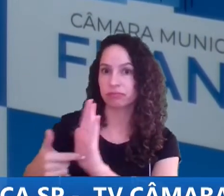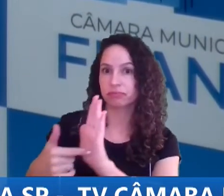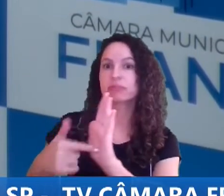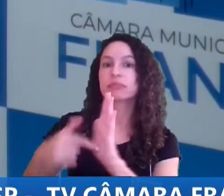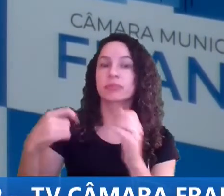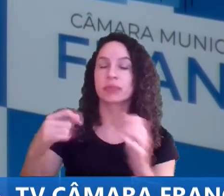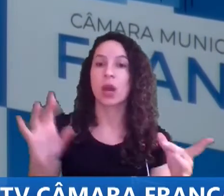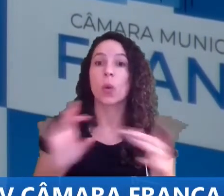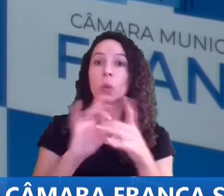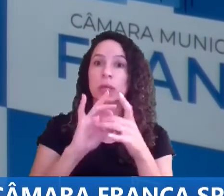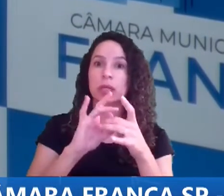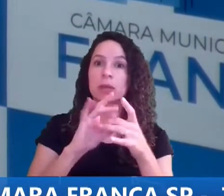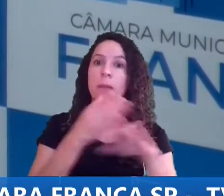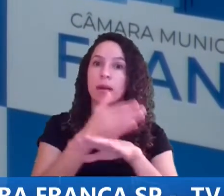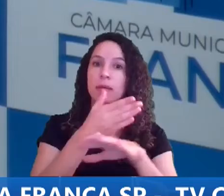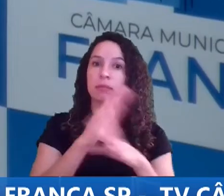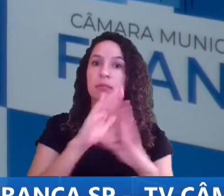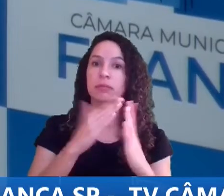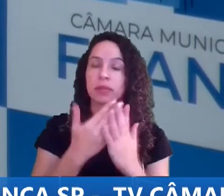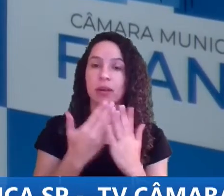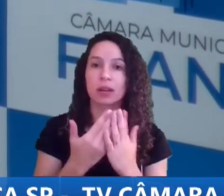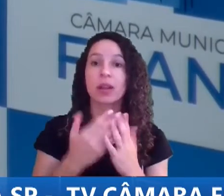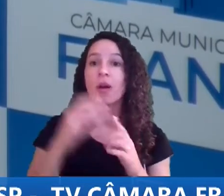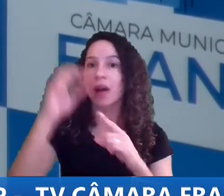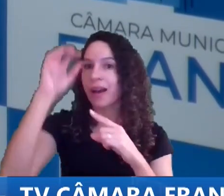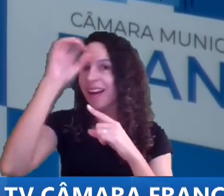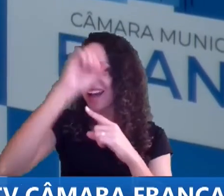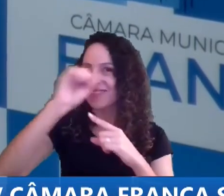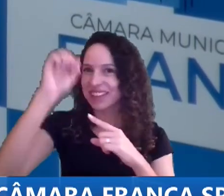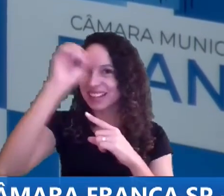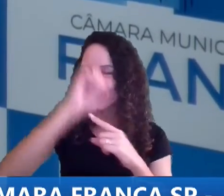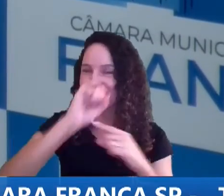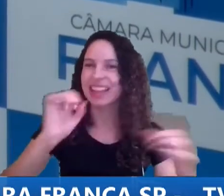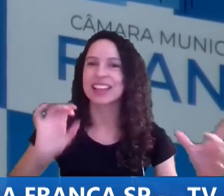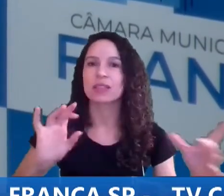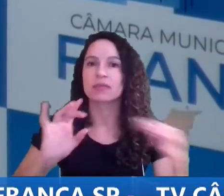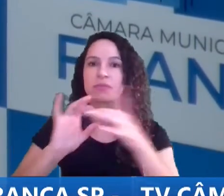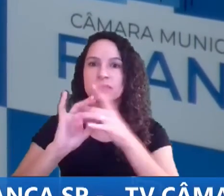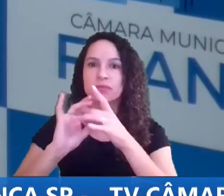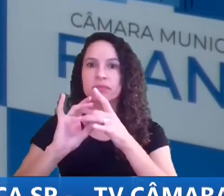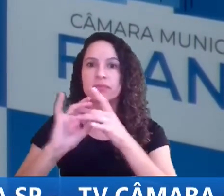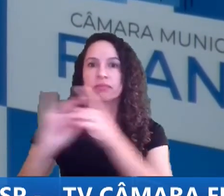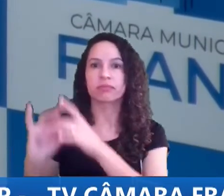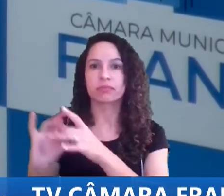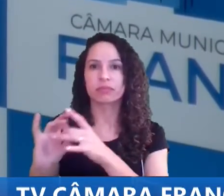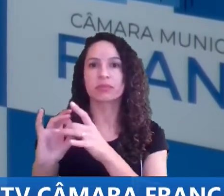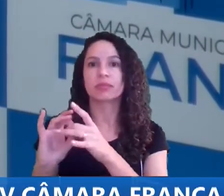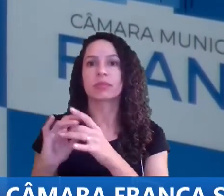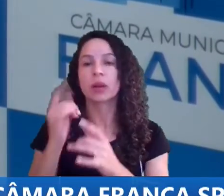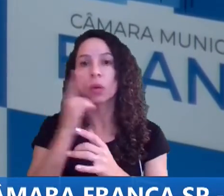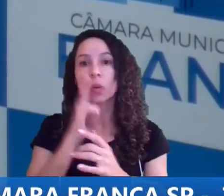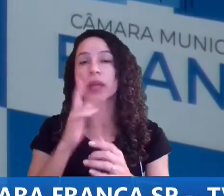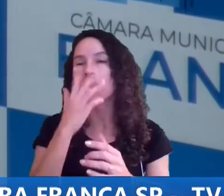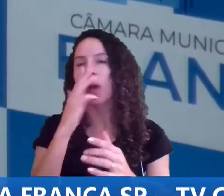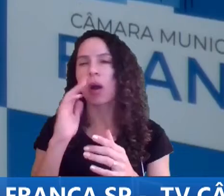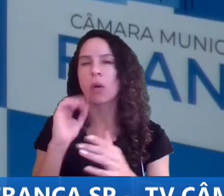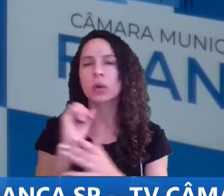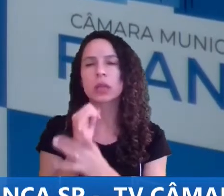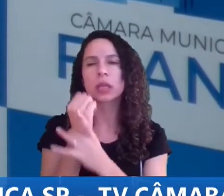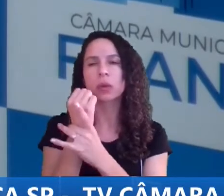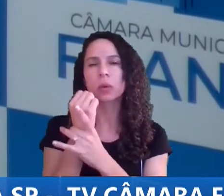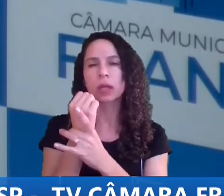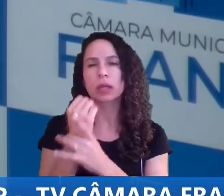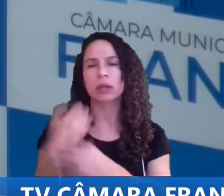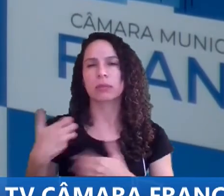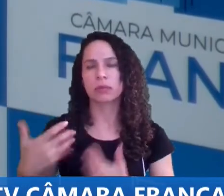a alguma escola. Então, a aprendizagem faz essa vinculação para proteger o adolescente na questão do trabalho. Então, a partir dos 14